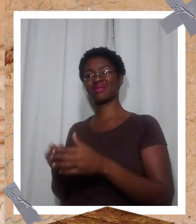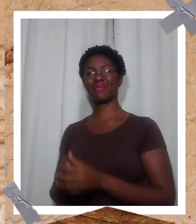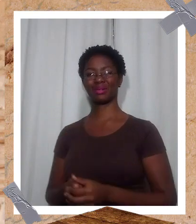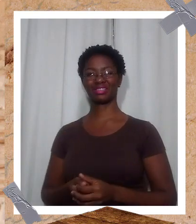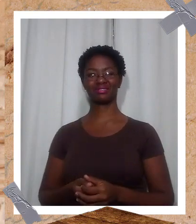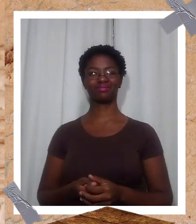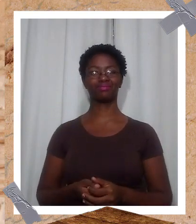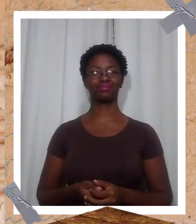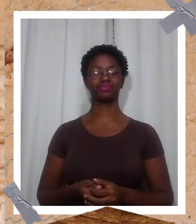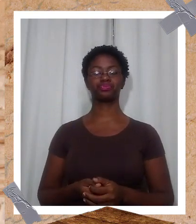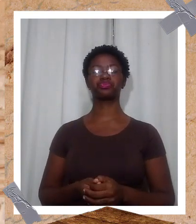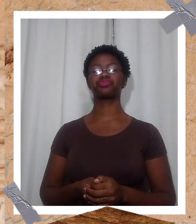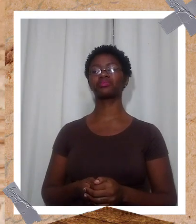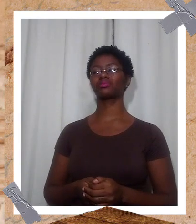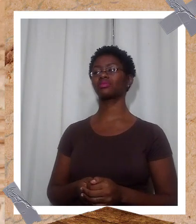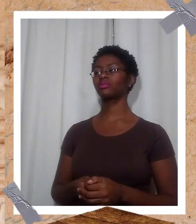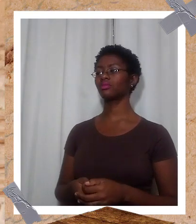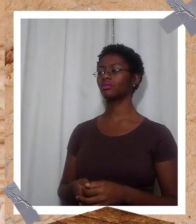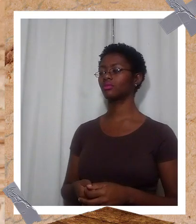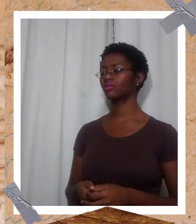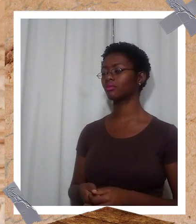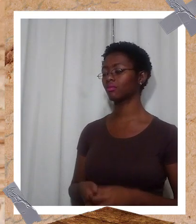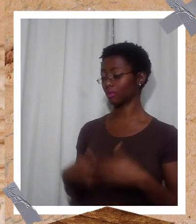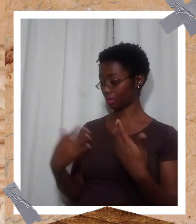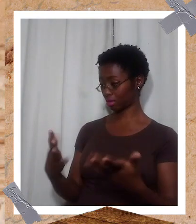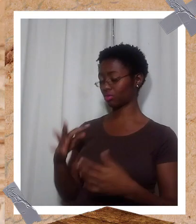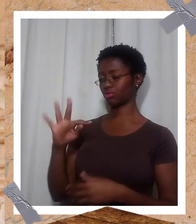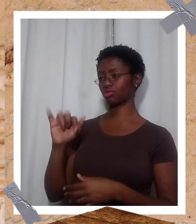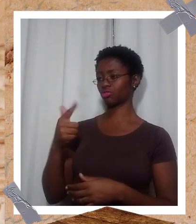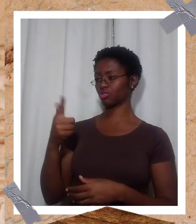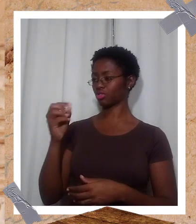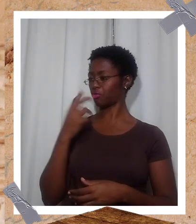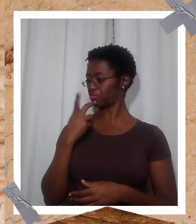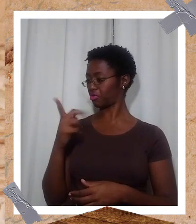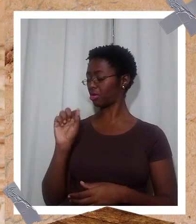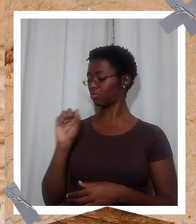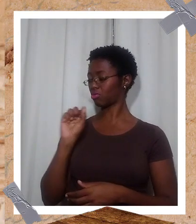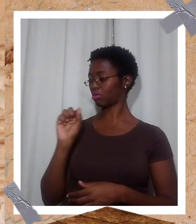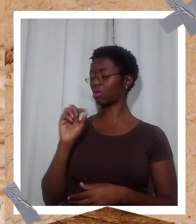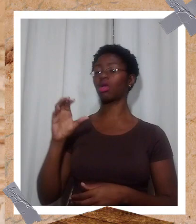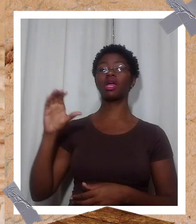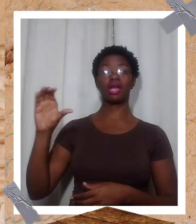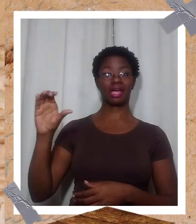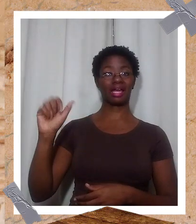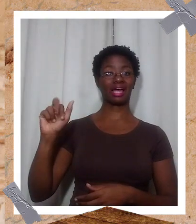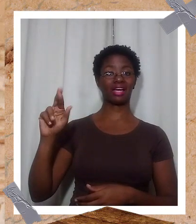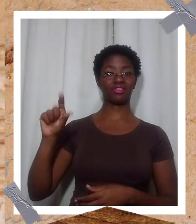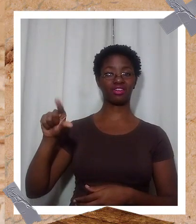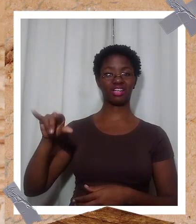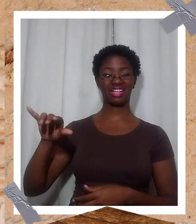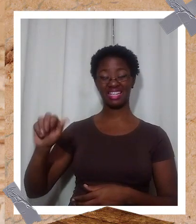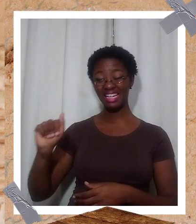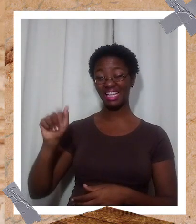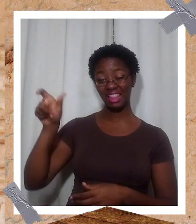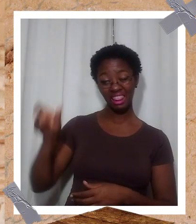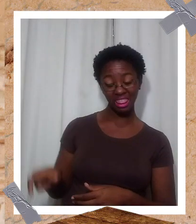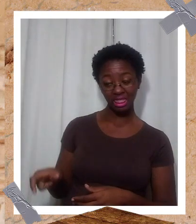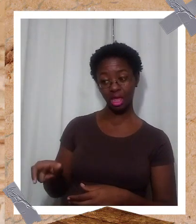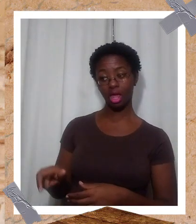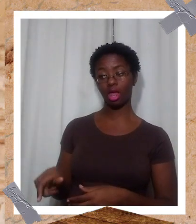O Tião trouxe na fala dele que Carolina, apesar da sua dor, do seu contexto de fome, de muitas coisas, ela